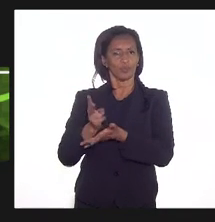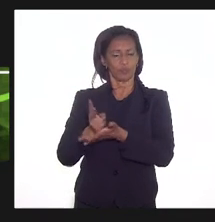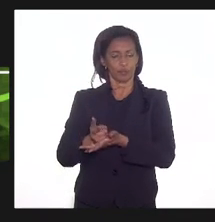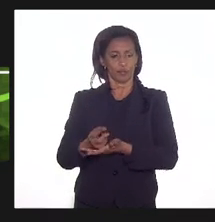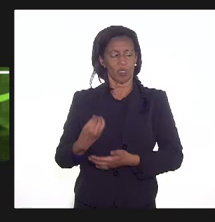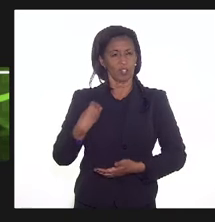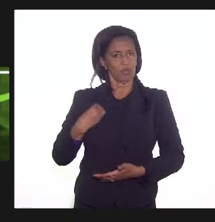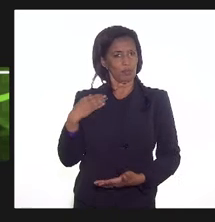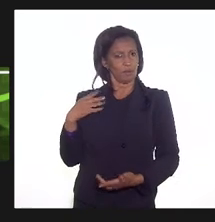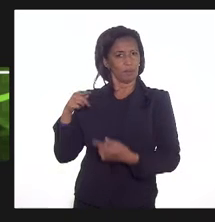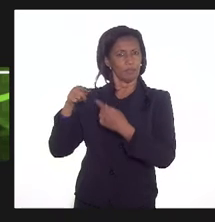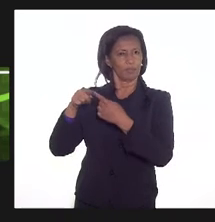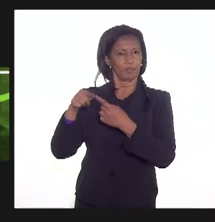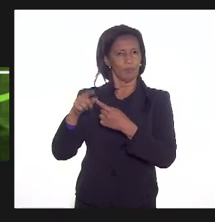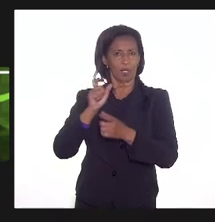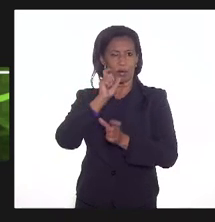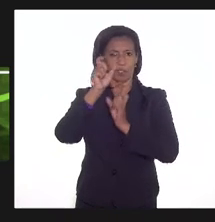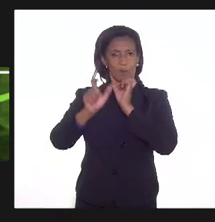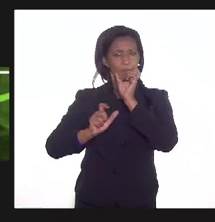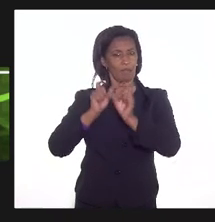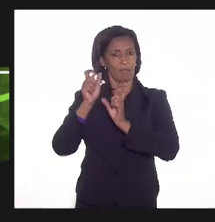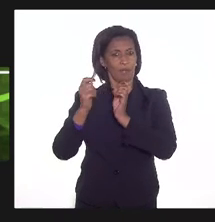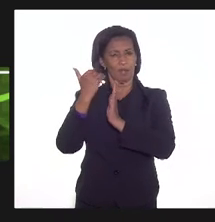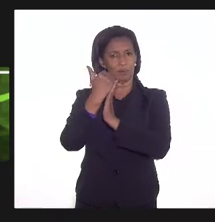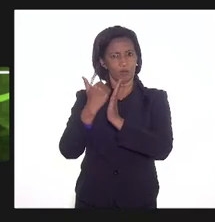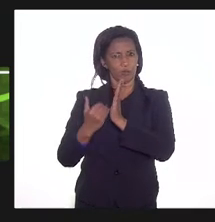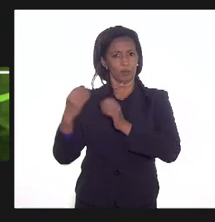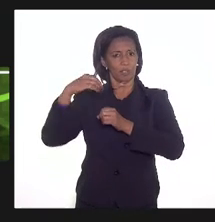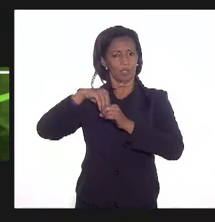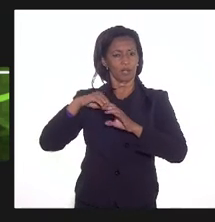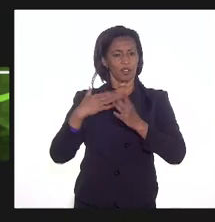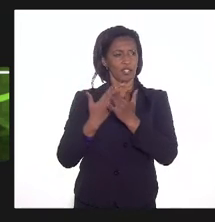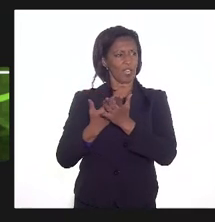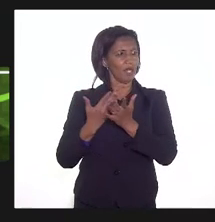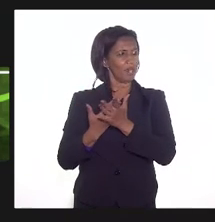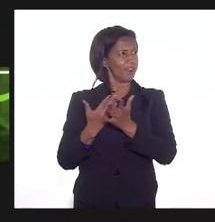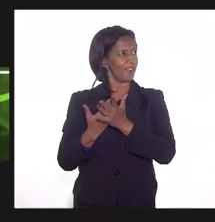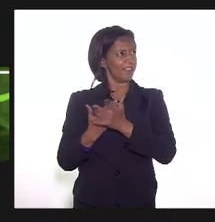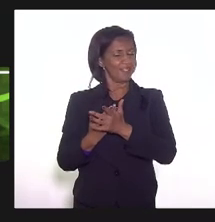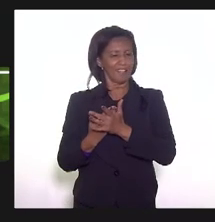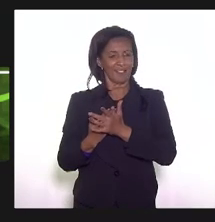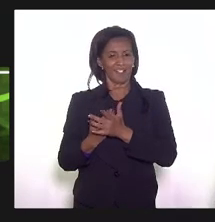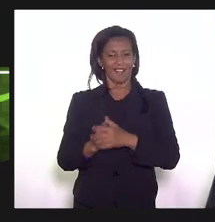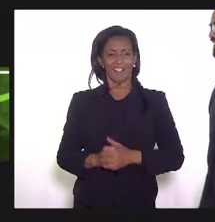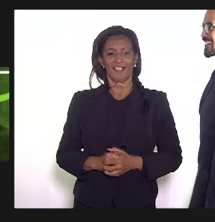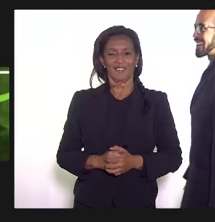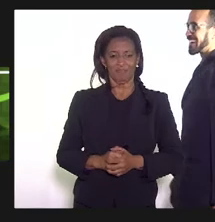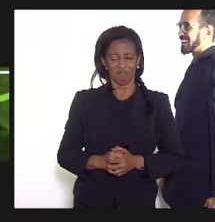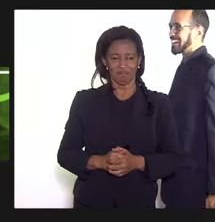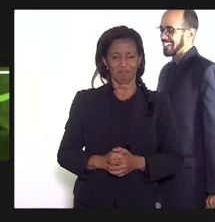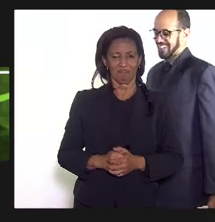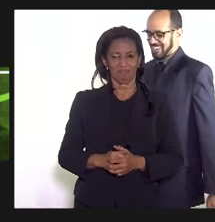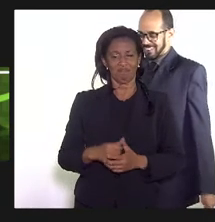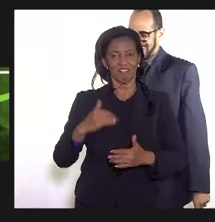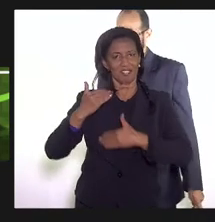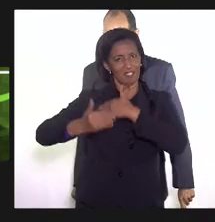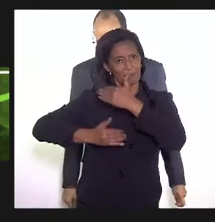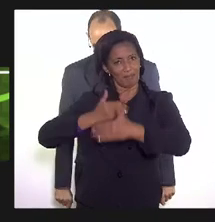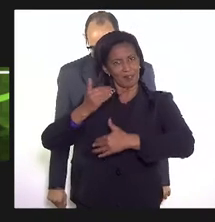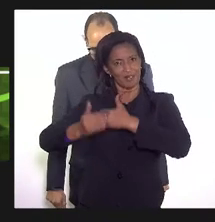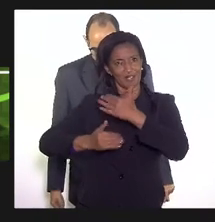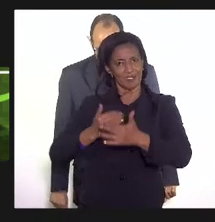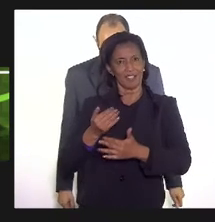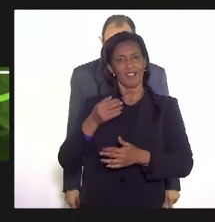vive nesse sentido a nossa palavra de ordem aqui dentro da escola e do teatro municipal é esperançar isso está passando